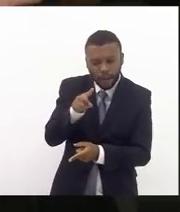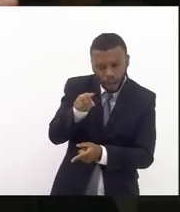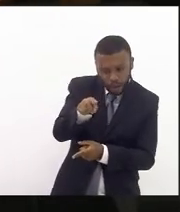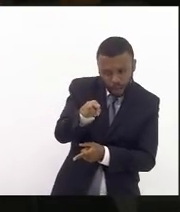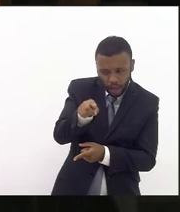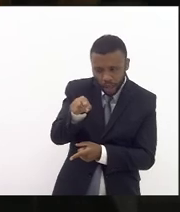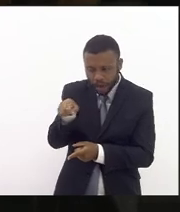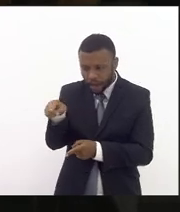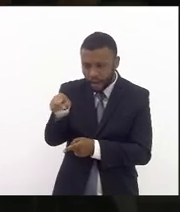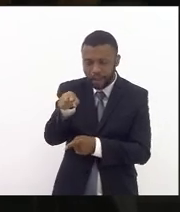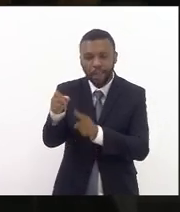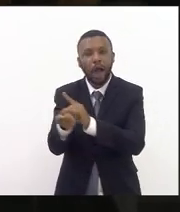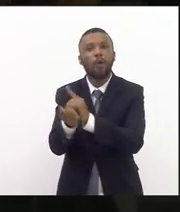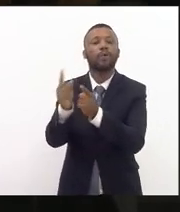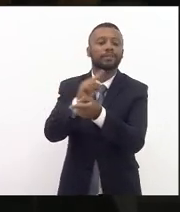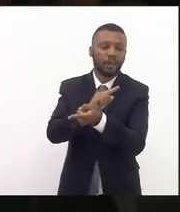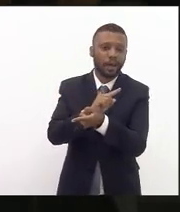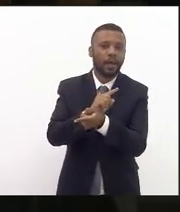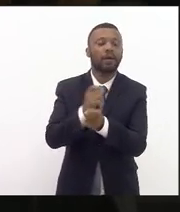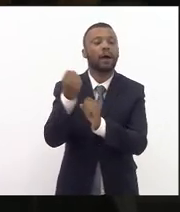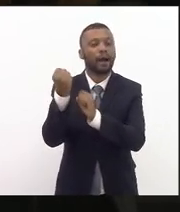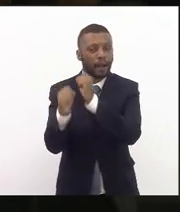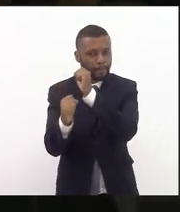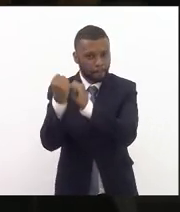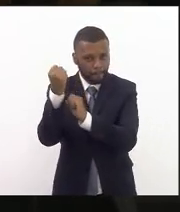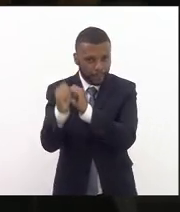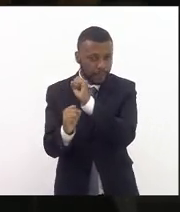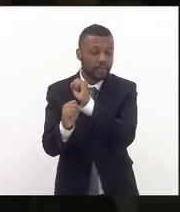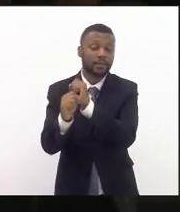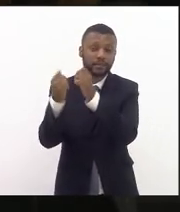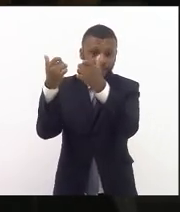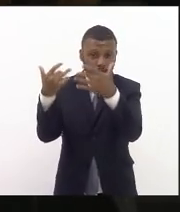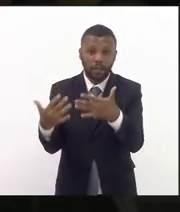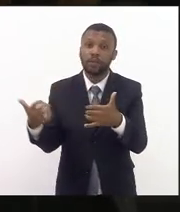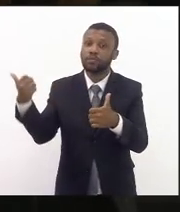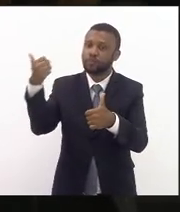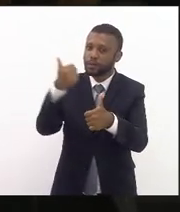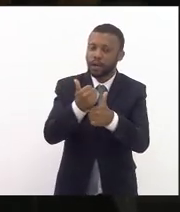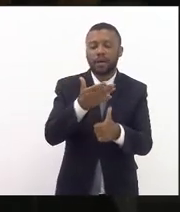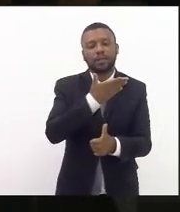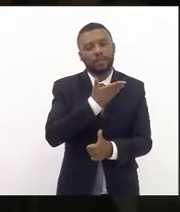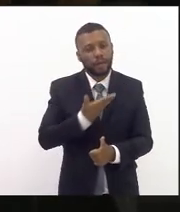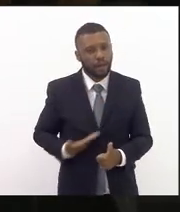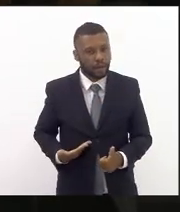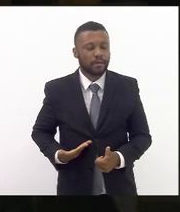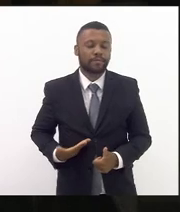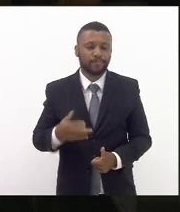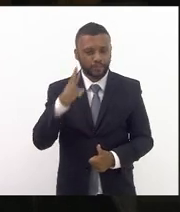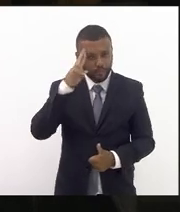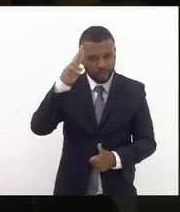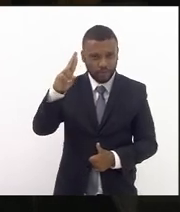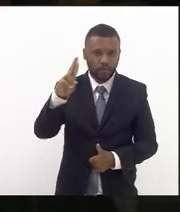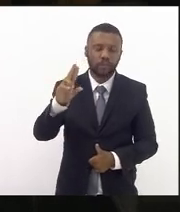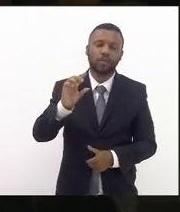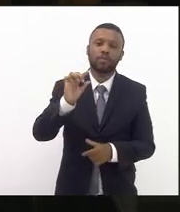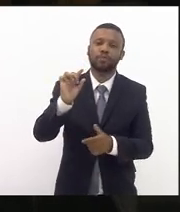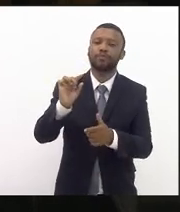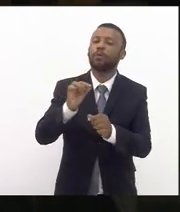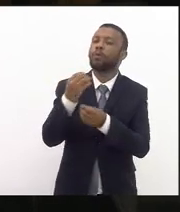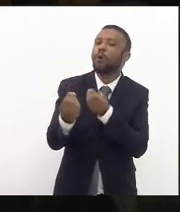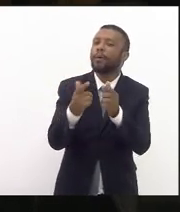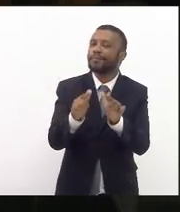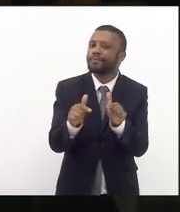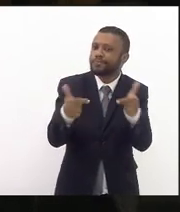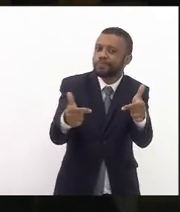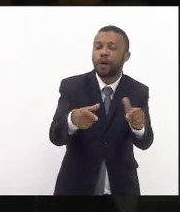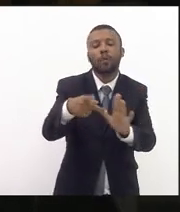esse? A empresa que está dizendo, no lugar da autoridade pública, o que é que vai ser, o que é que vai deixar de ser, que o projeto